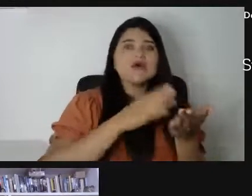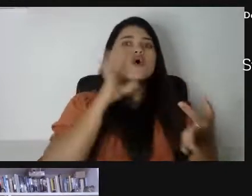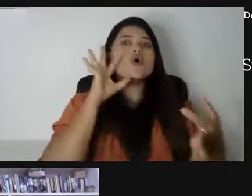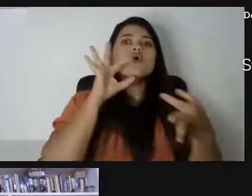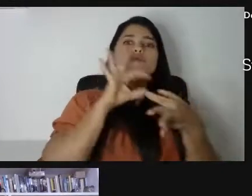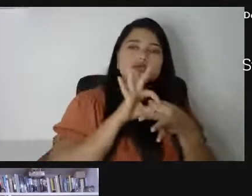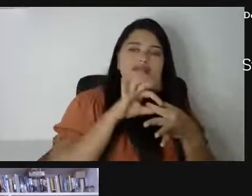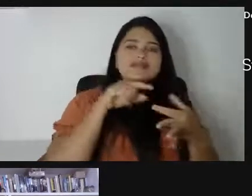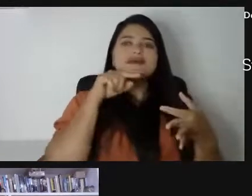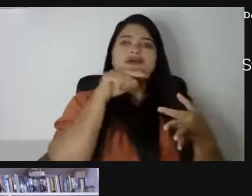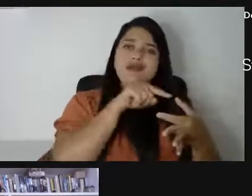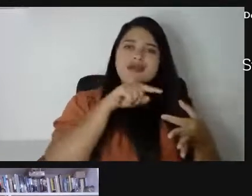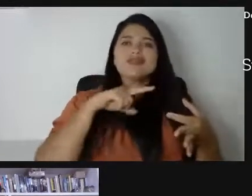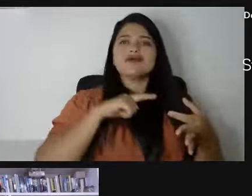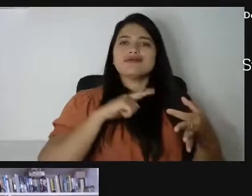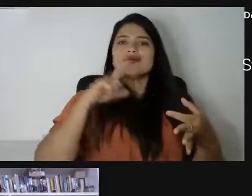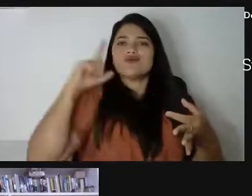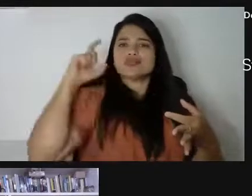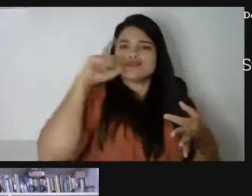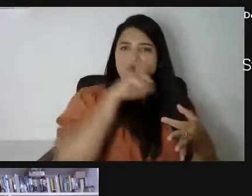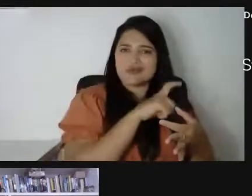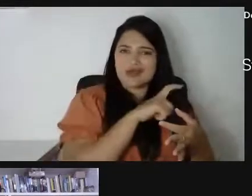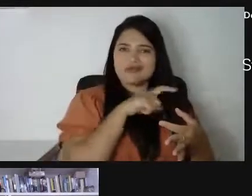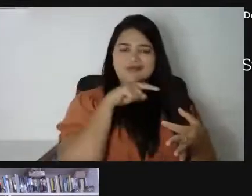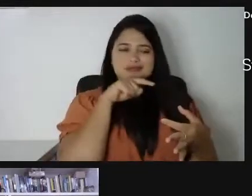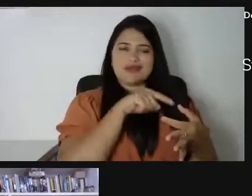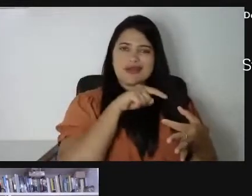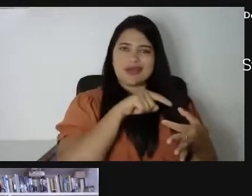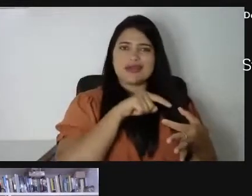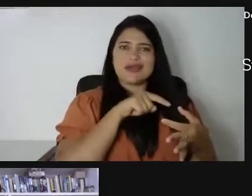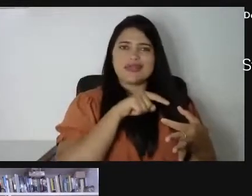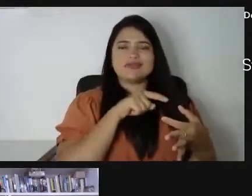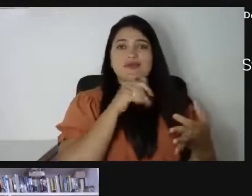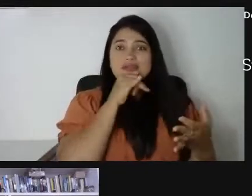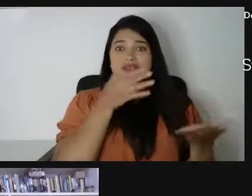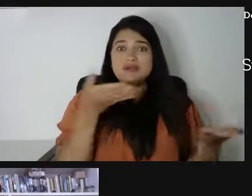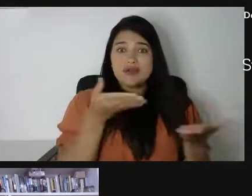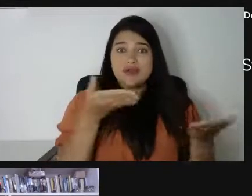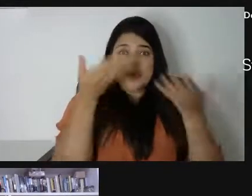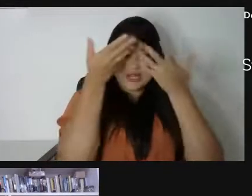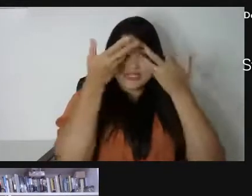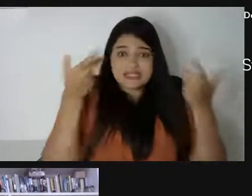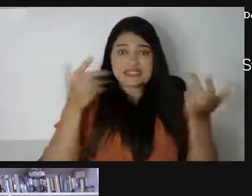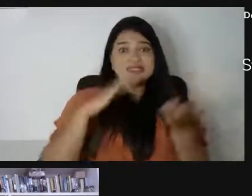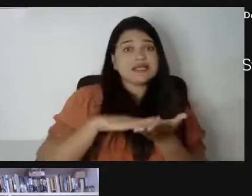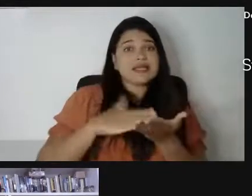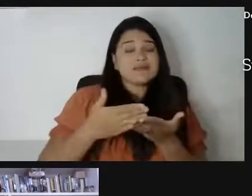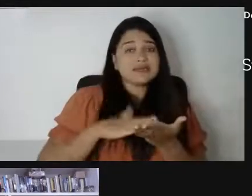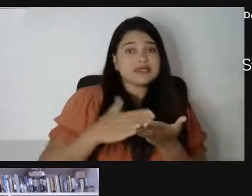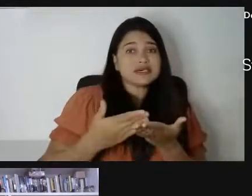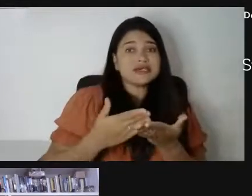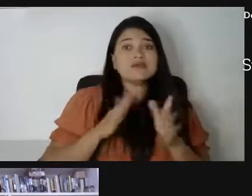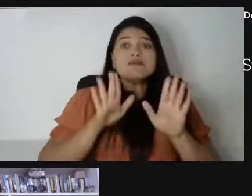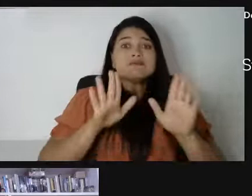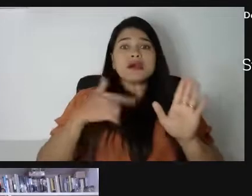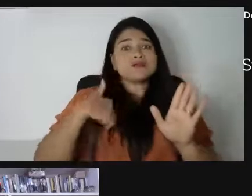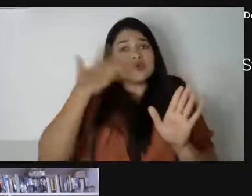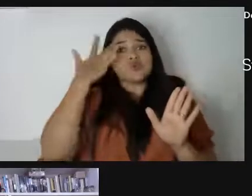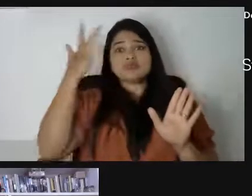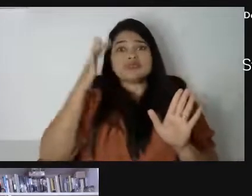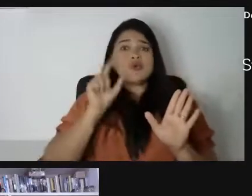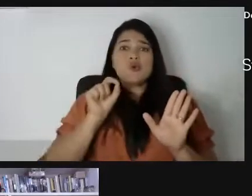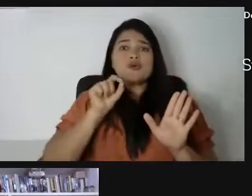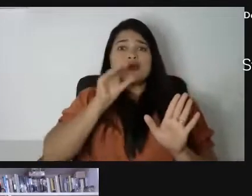dificuldade dessa concomitância. Então, olha aqui, a Denise está interpretando, mas ela não sabe o que eu vou falar.